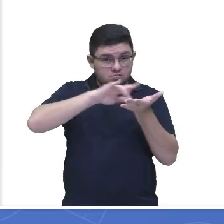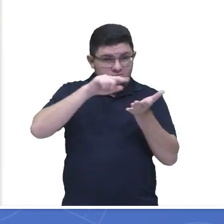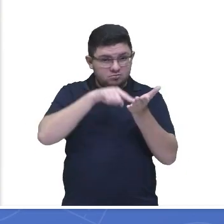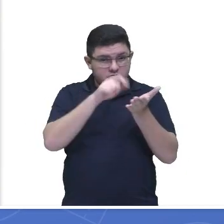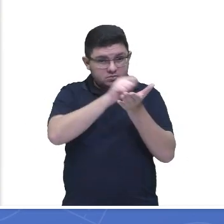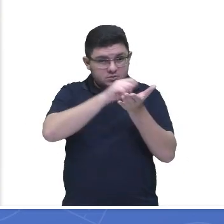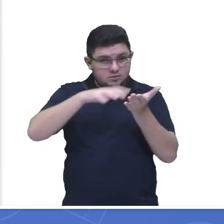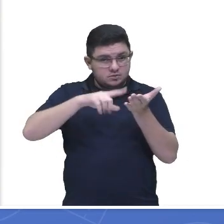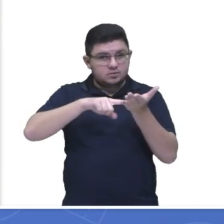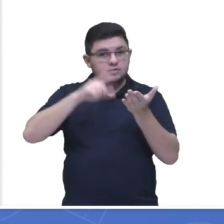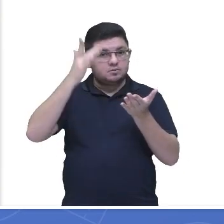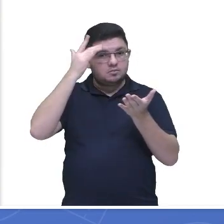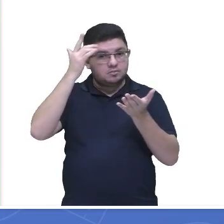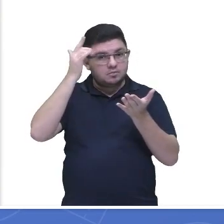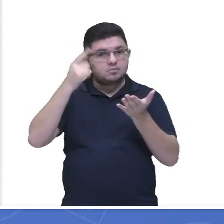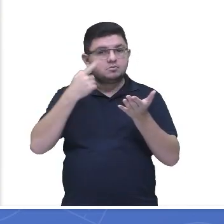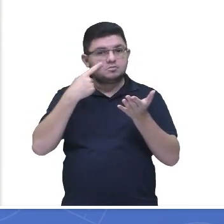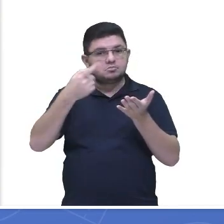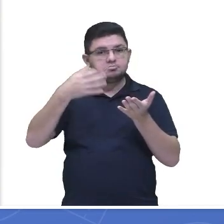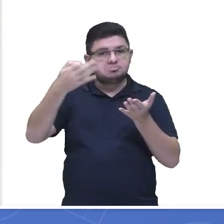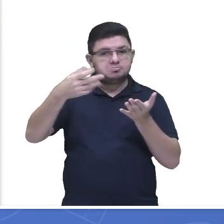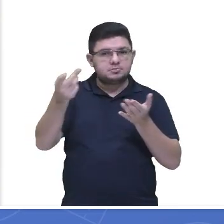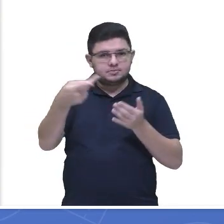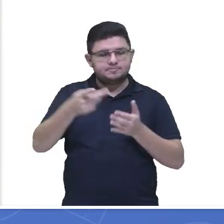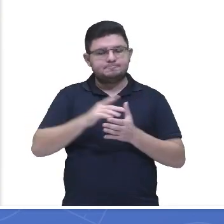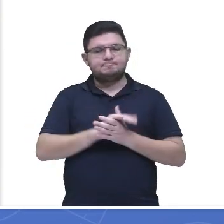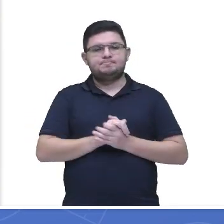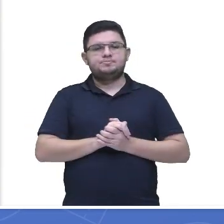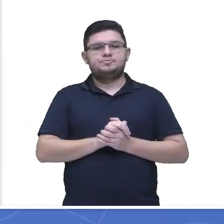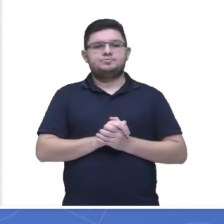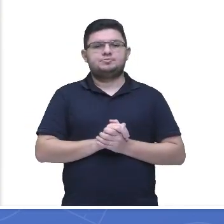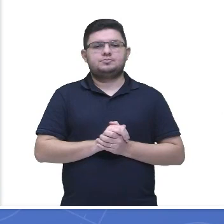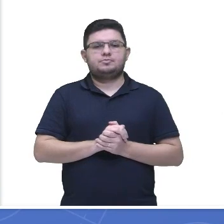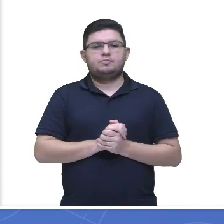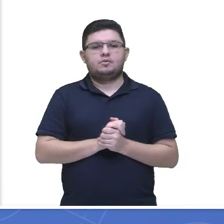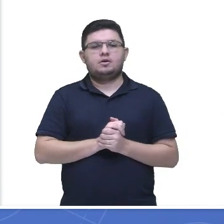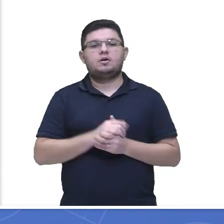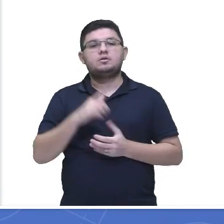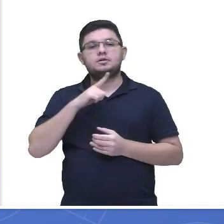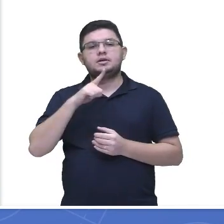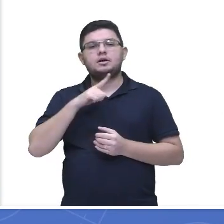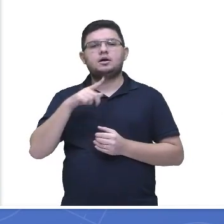interativa. Então, nós temos aqui o Kennedy,